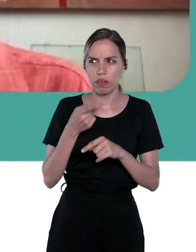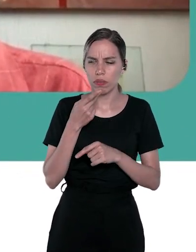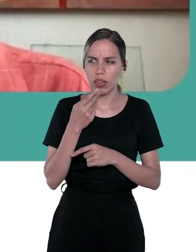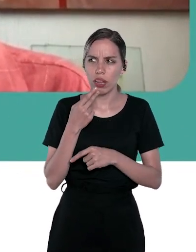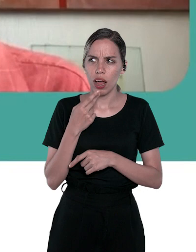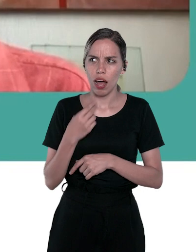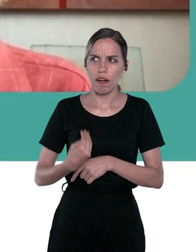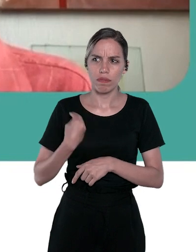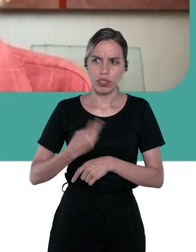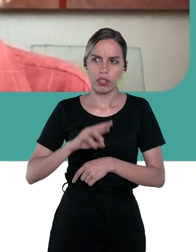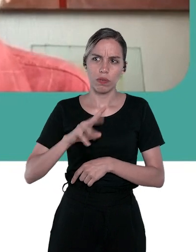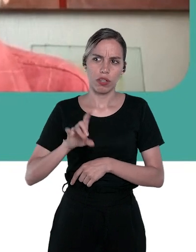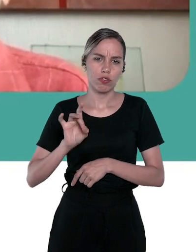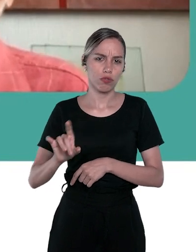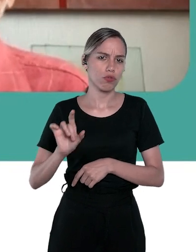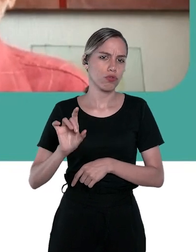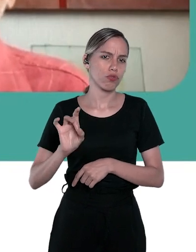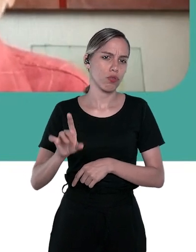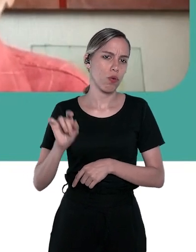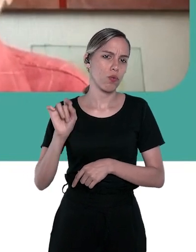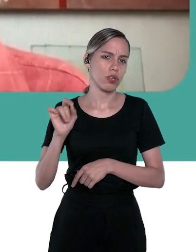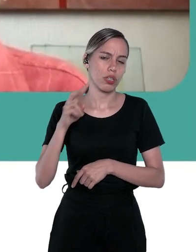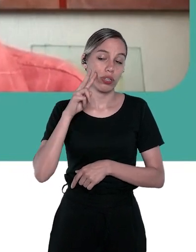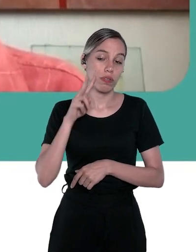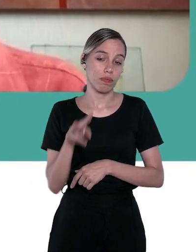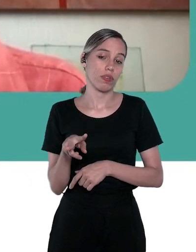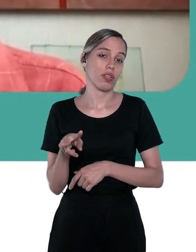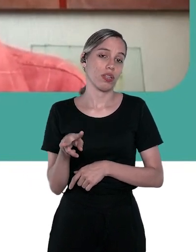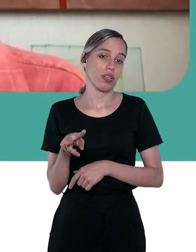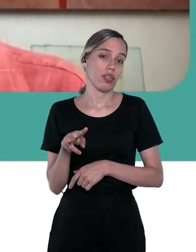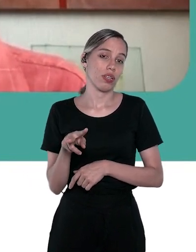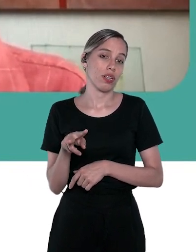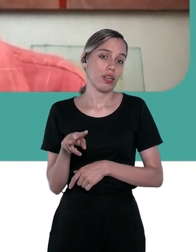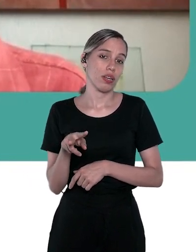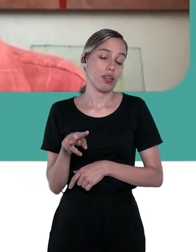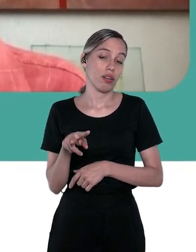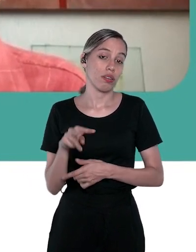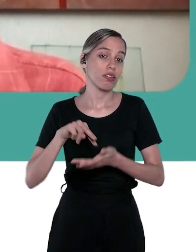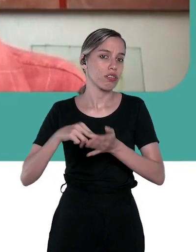vê. Então, a poesia tem